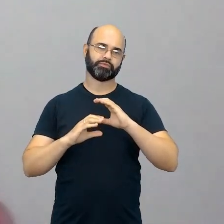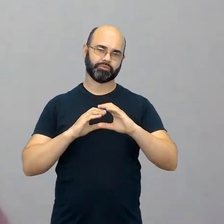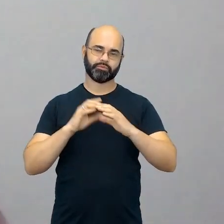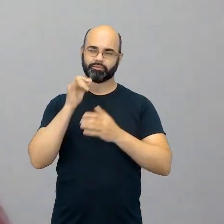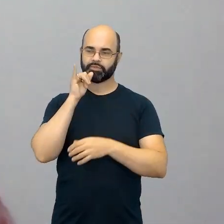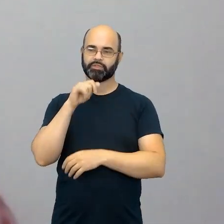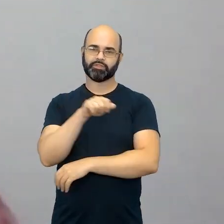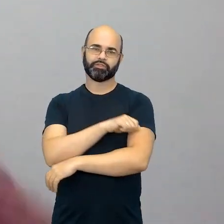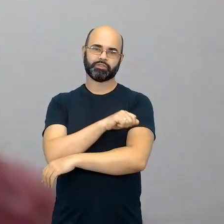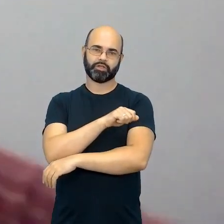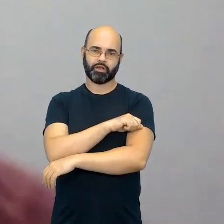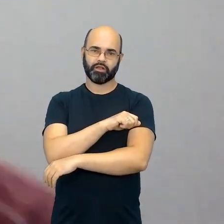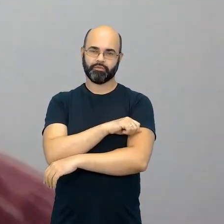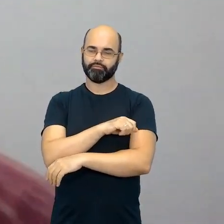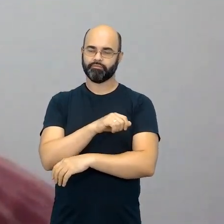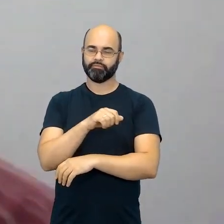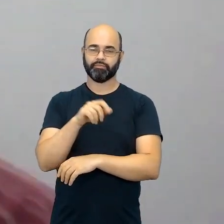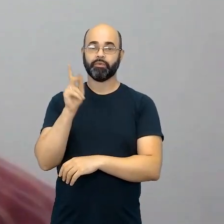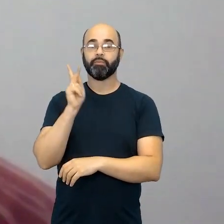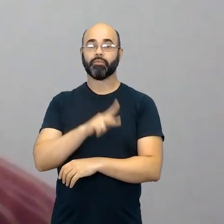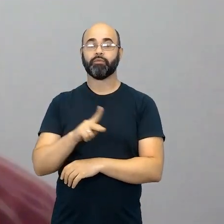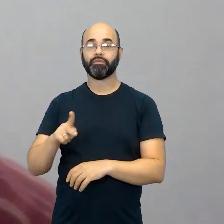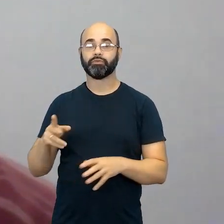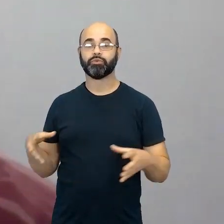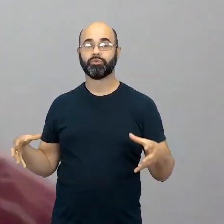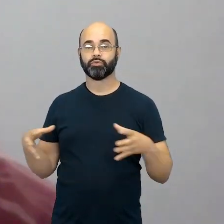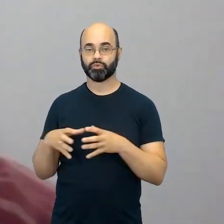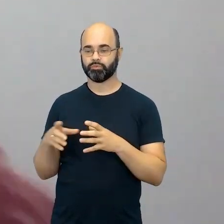professores, que vocês consigam trazer práticas, né,